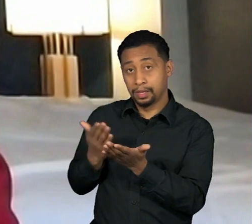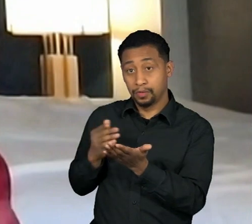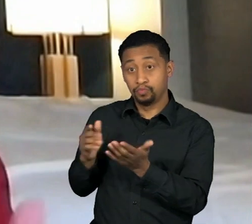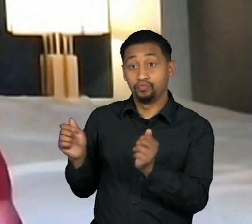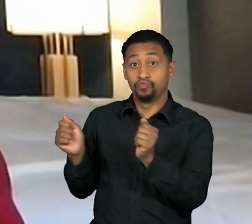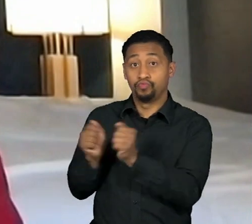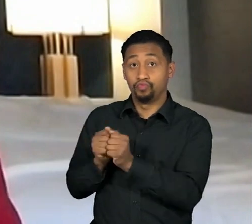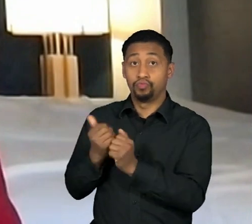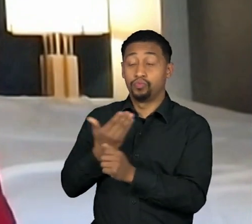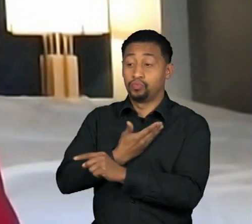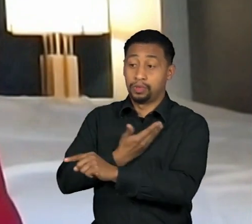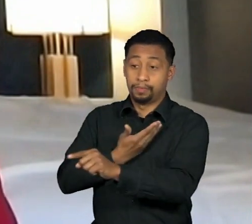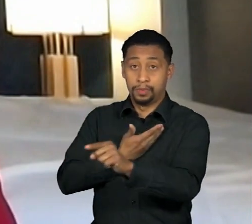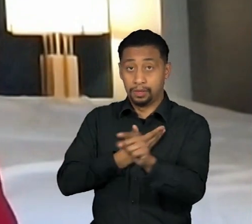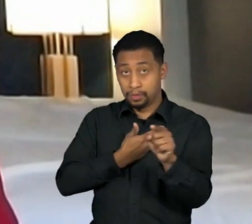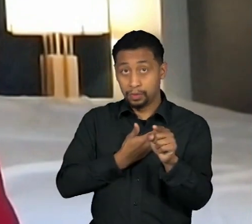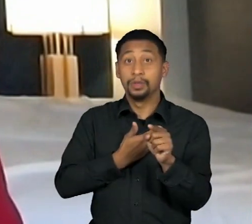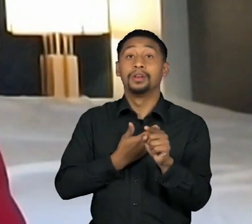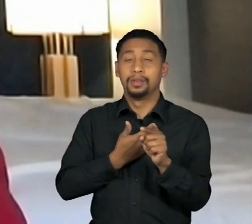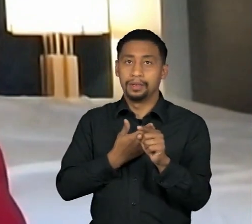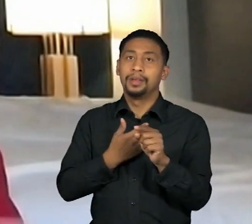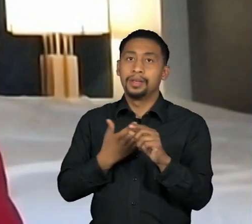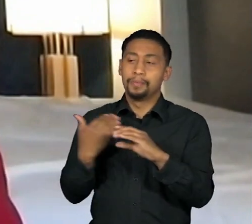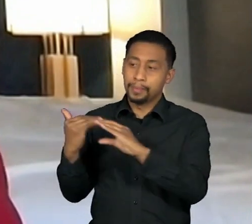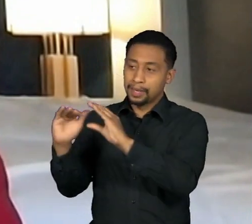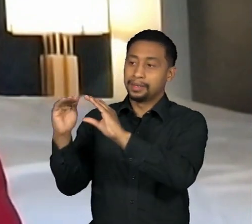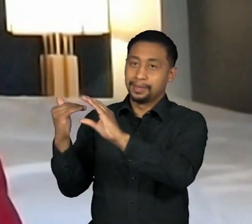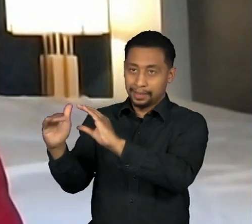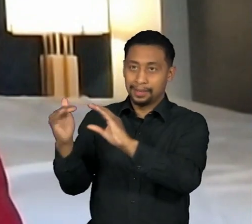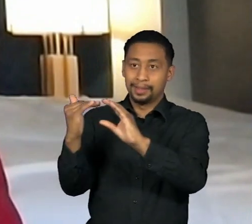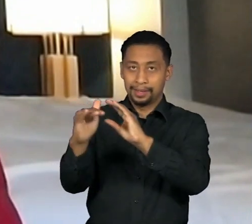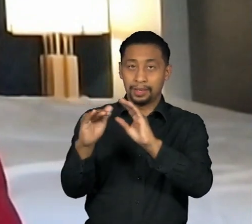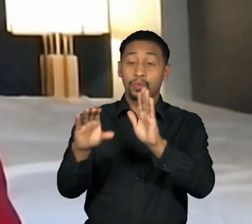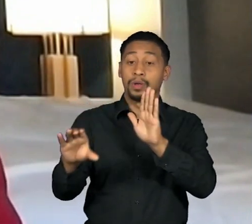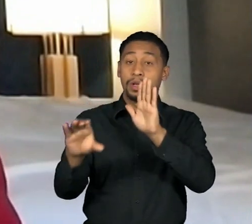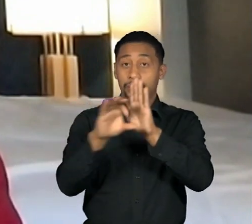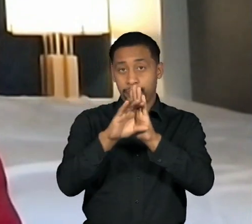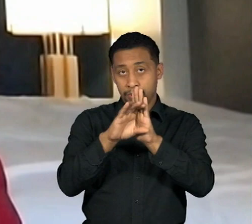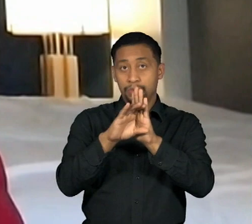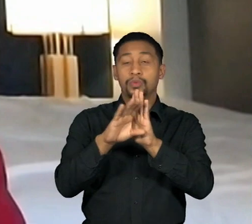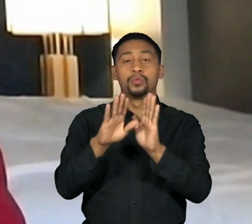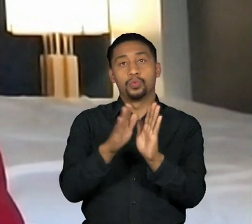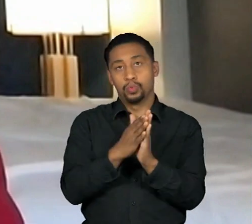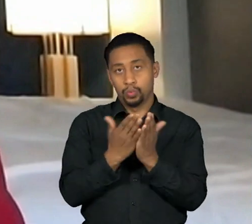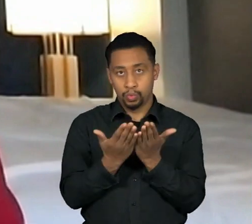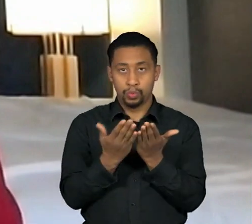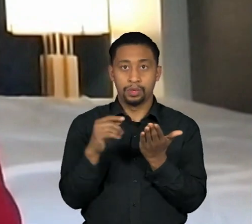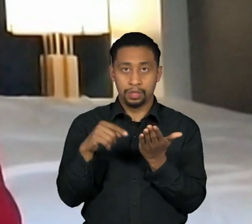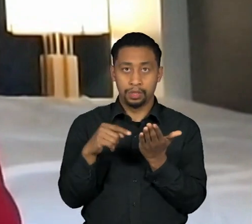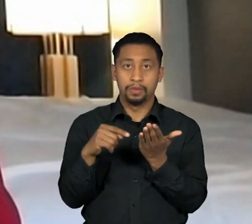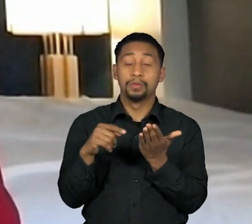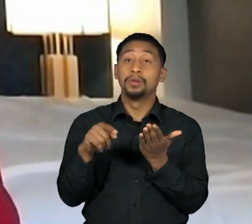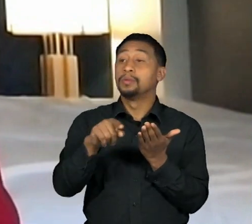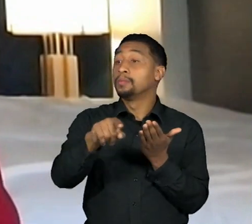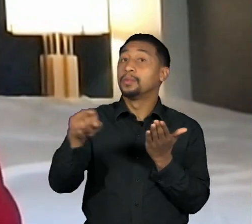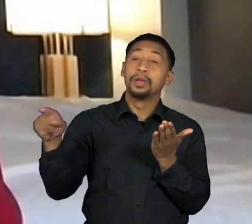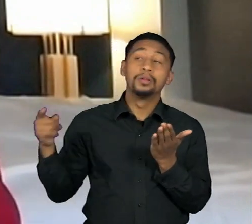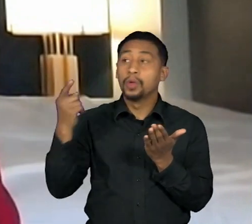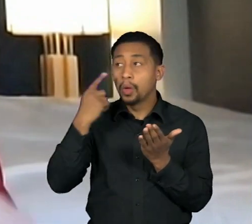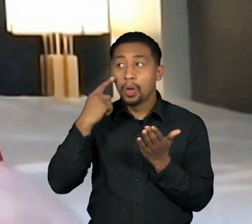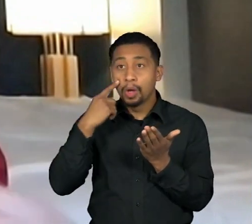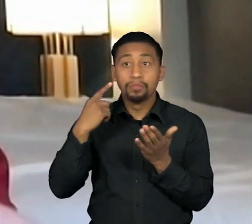entreguei para vários chats o texto do capítulo do livro e eu disse: gere os